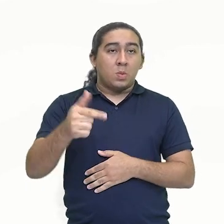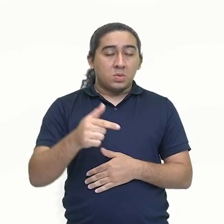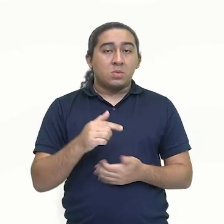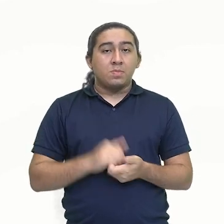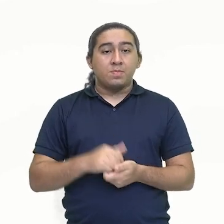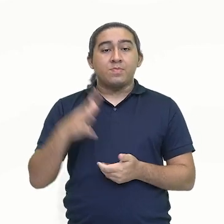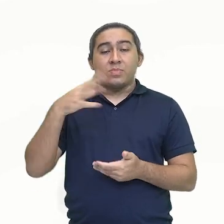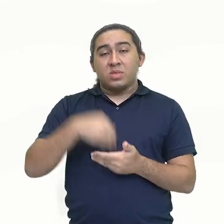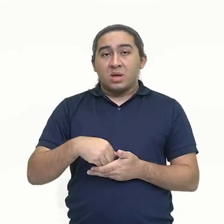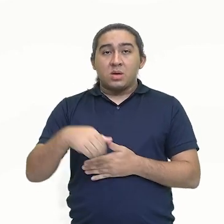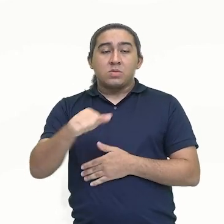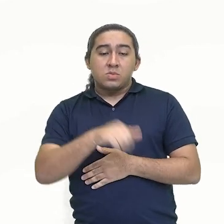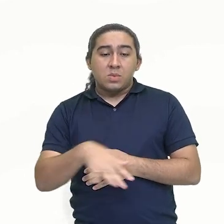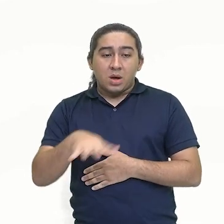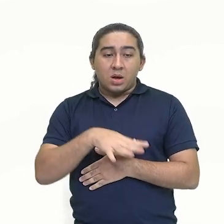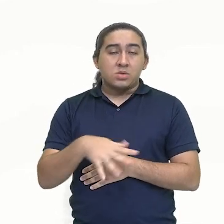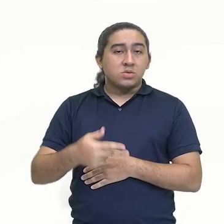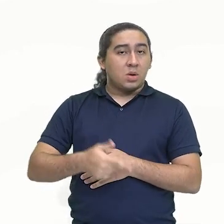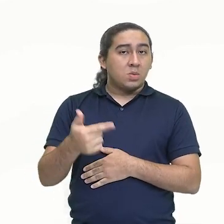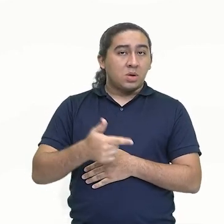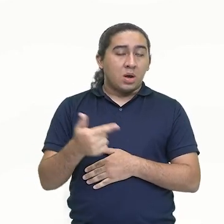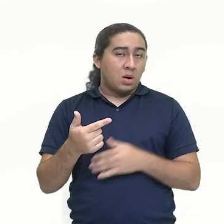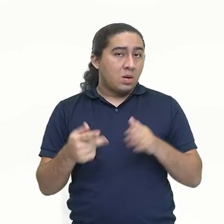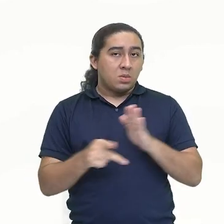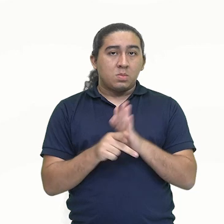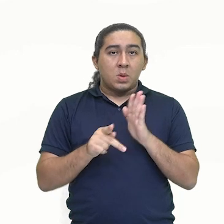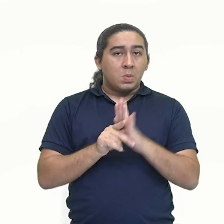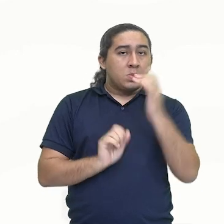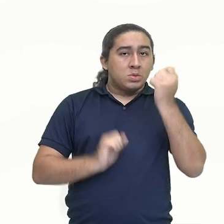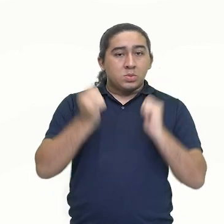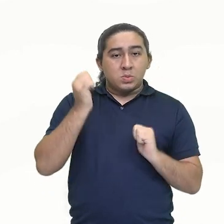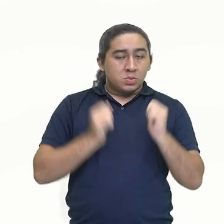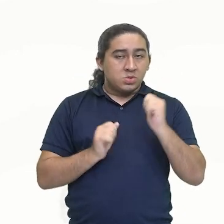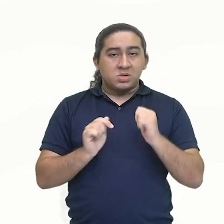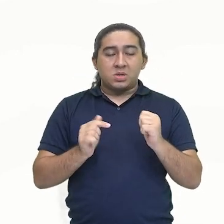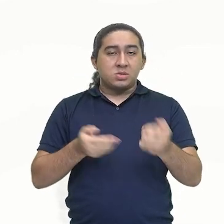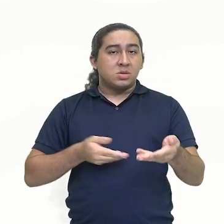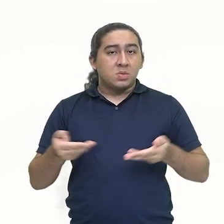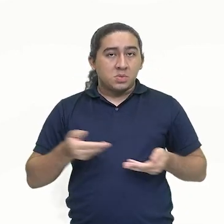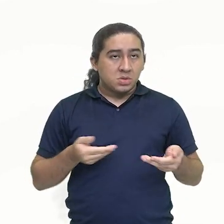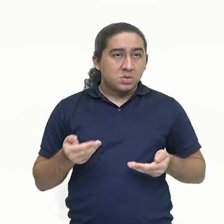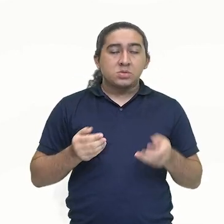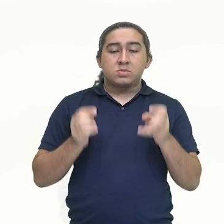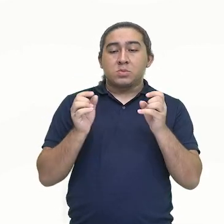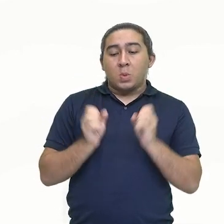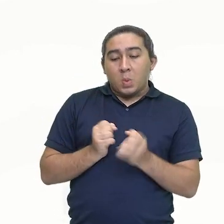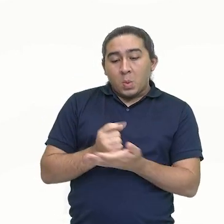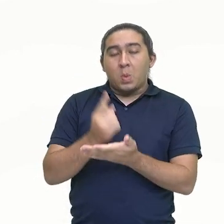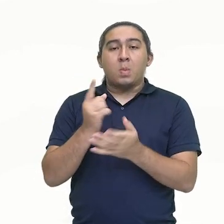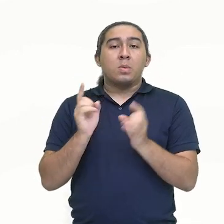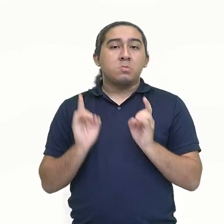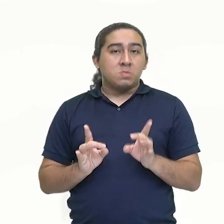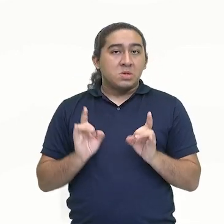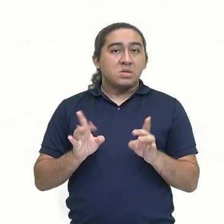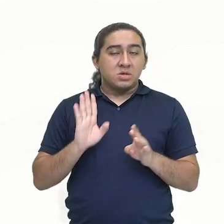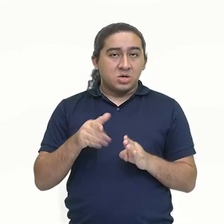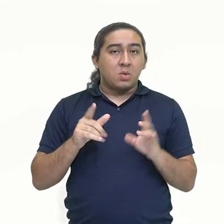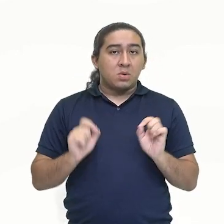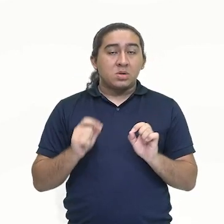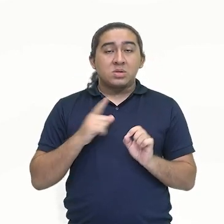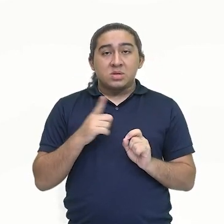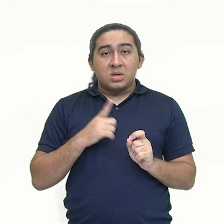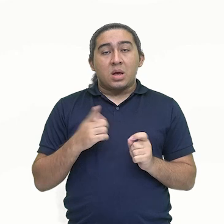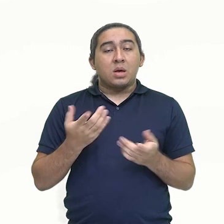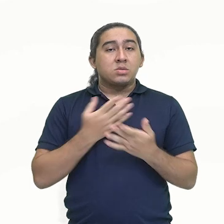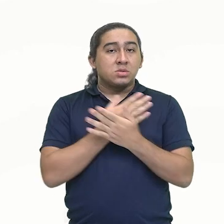do setor secundário, ali das indústrias, de serviços, de comércio. E isso gera crescente desemprego, né,